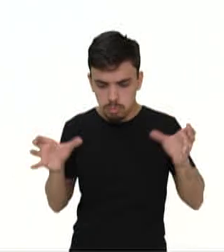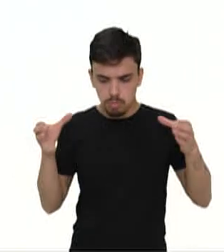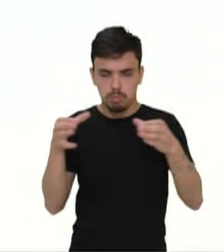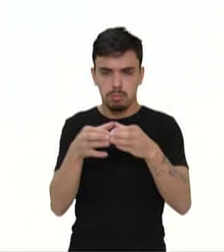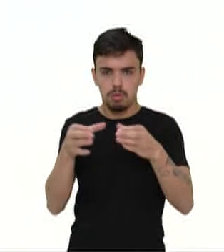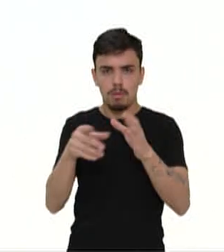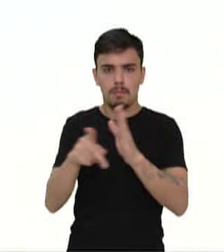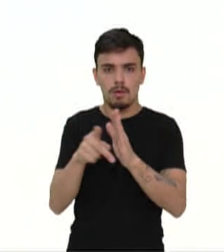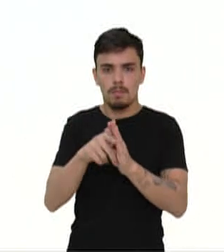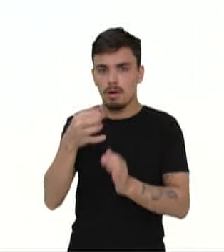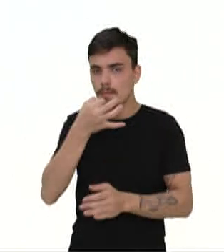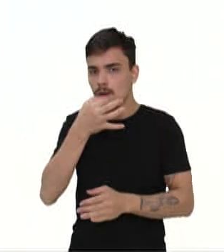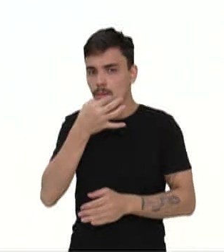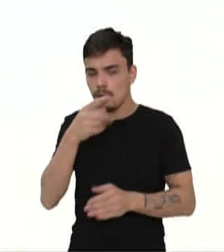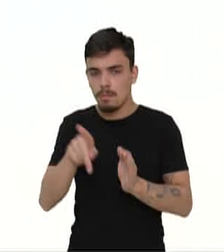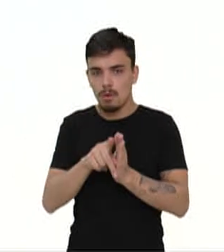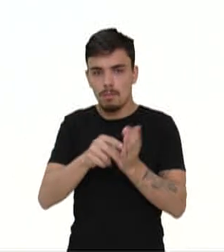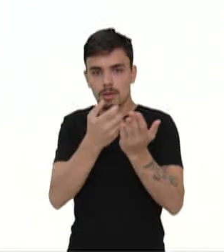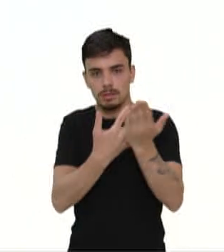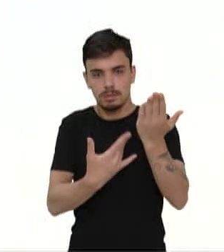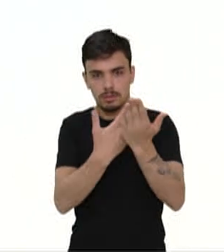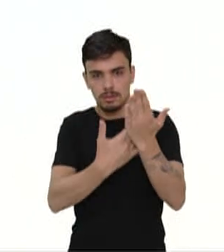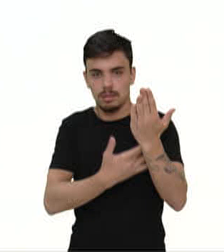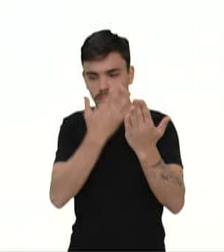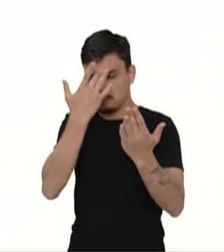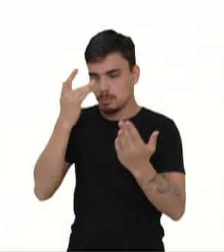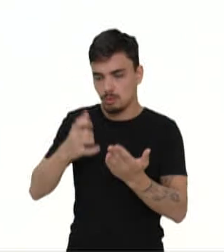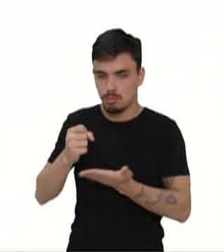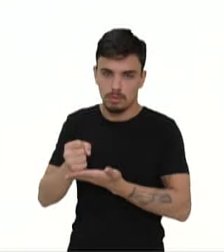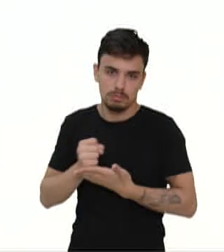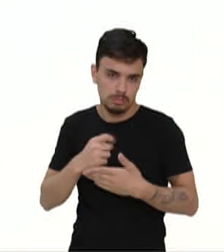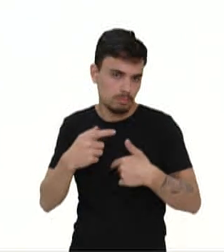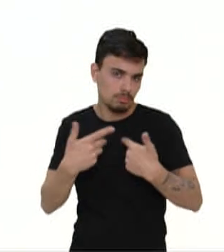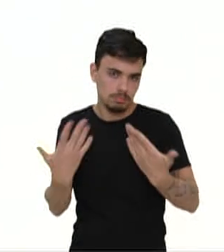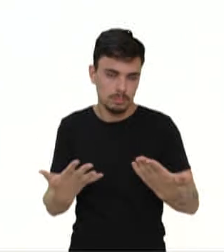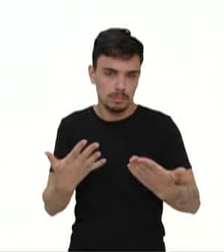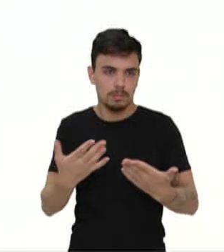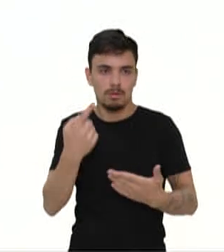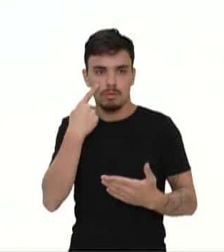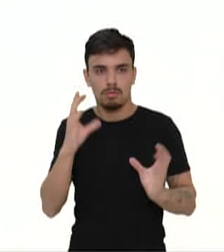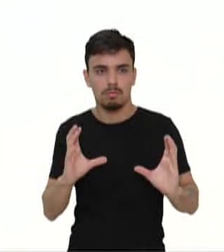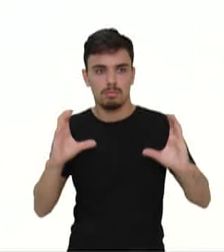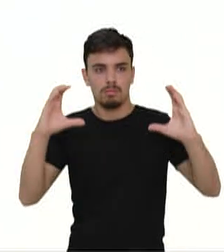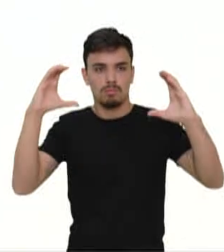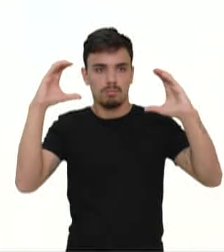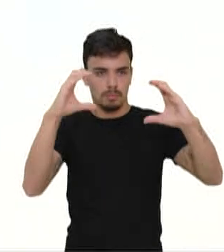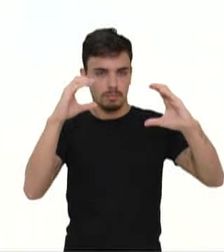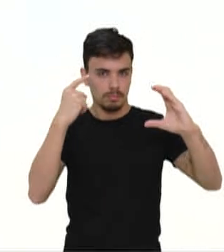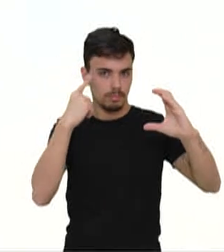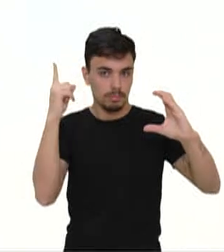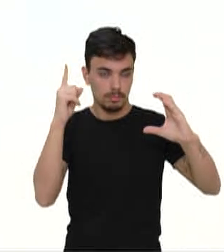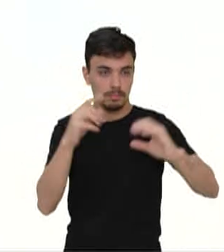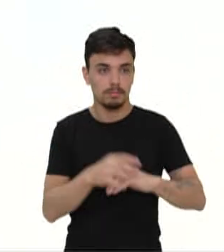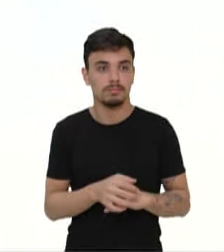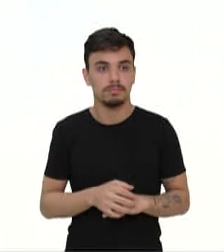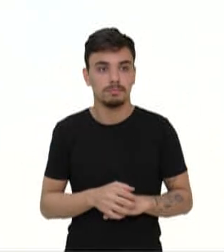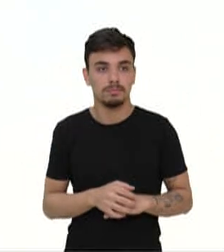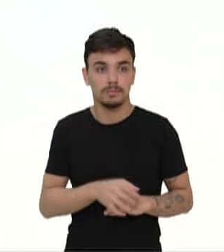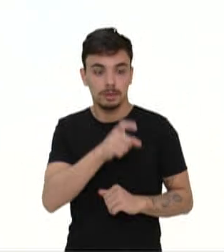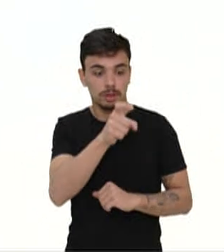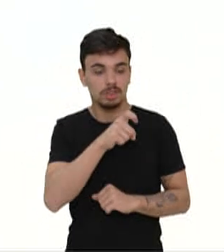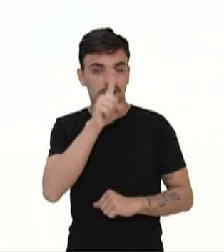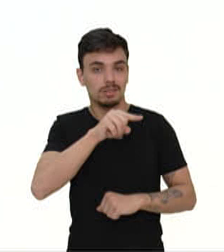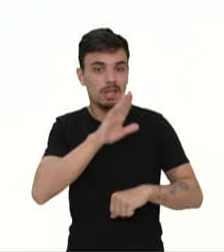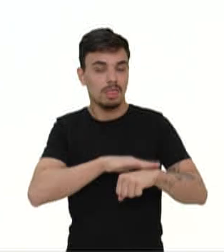certo antibiótico no sangue de cobaias varia de acordo com a função y igual a 12x menos 2x ao quadrado, em que x é o